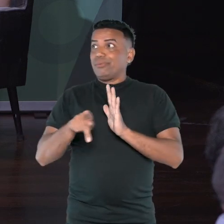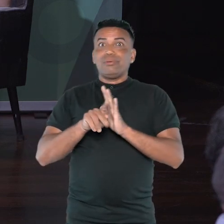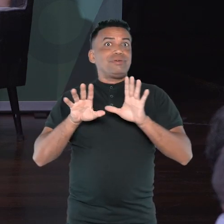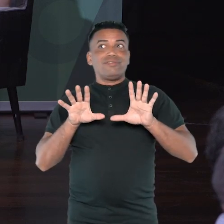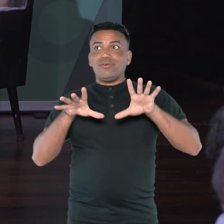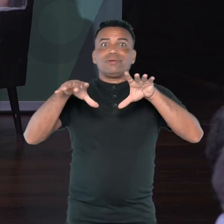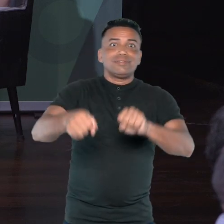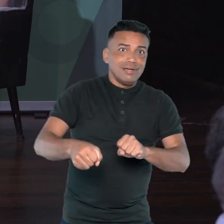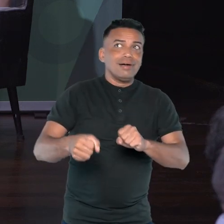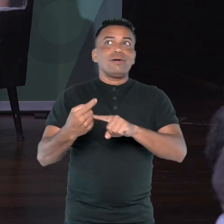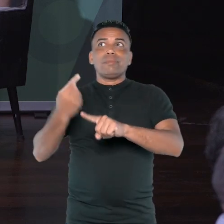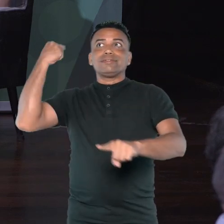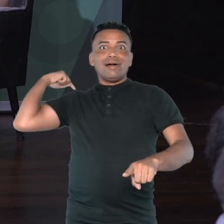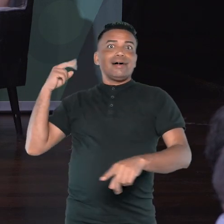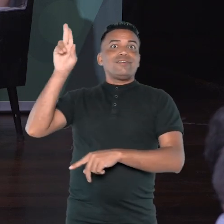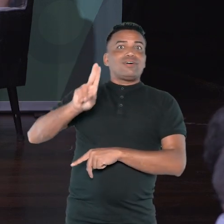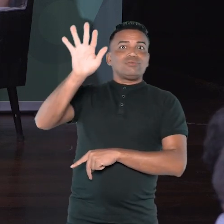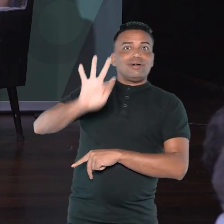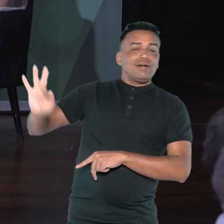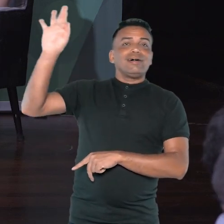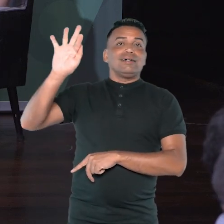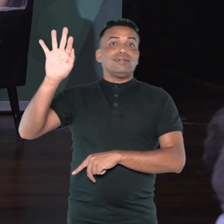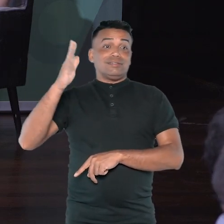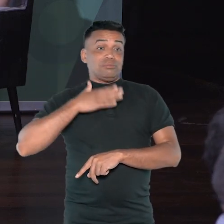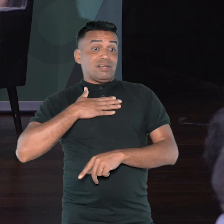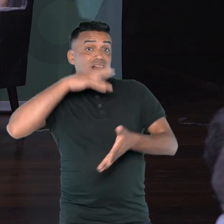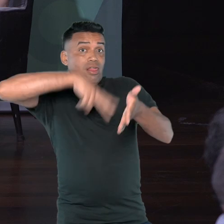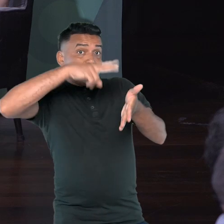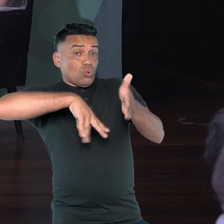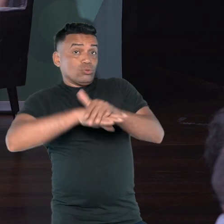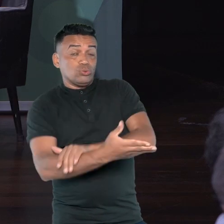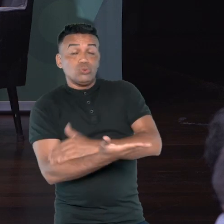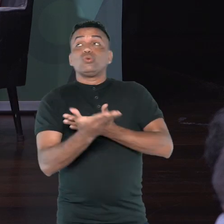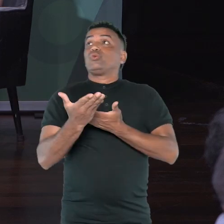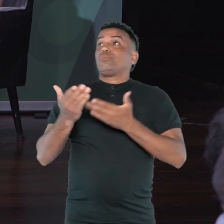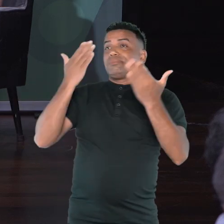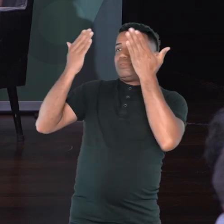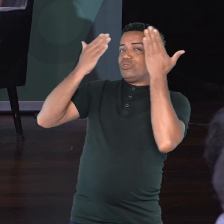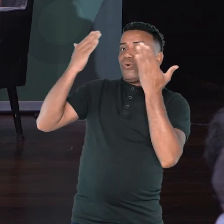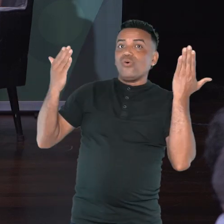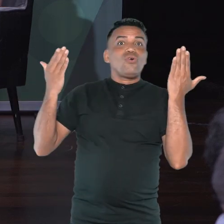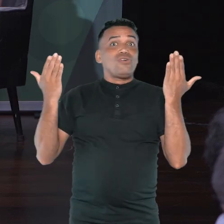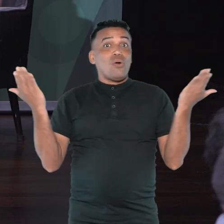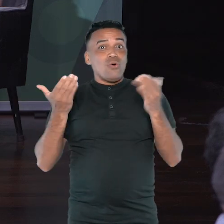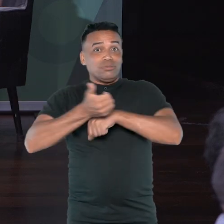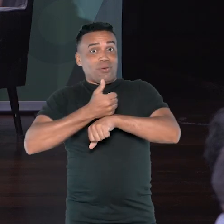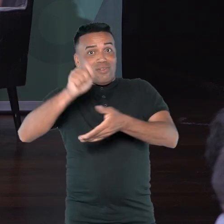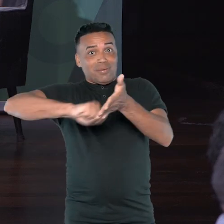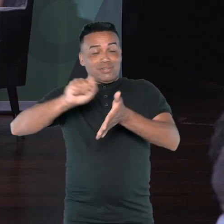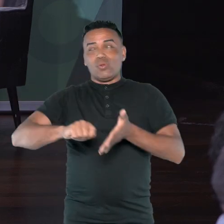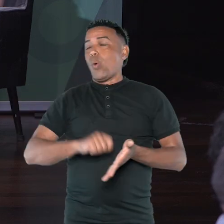como leitora, como psicóloga, como escritora, que eu nem sabia que um dia eu